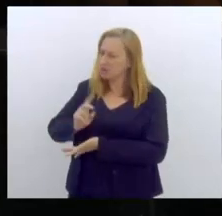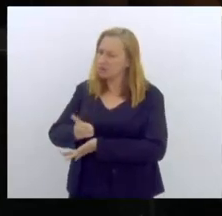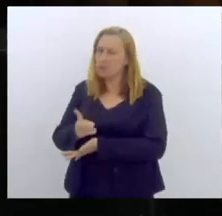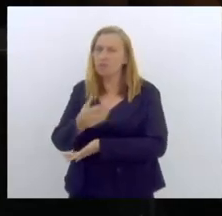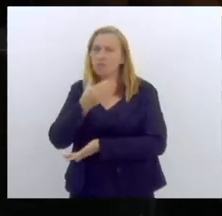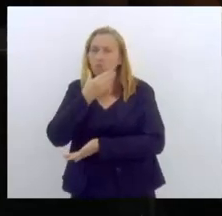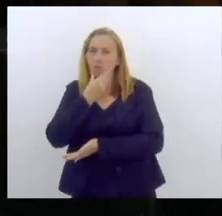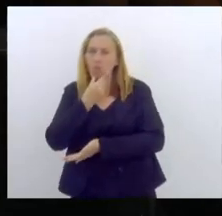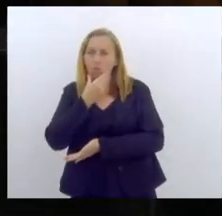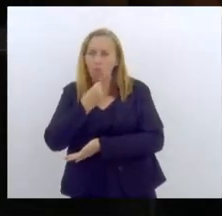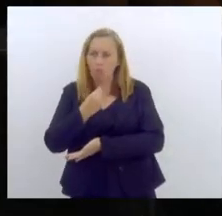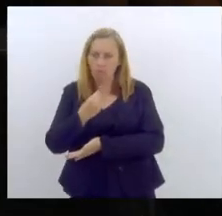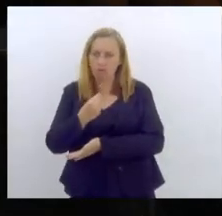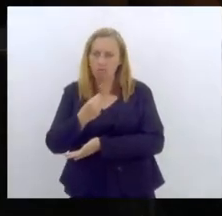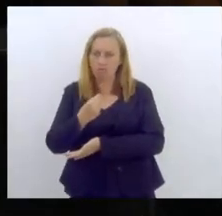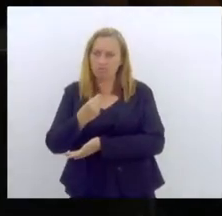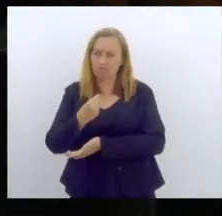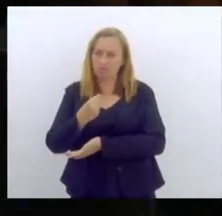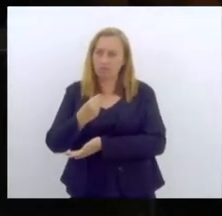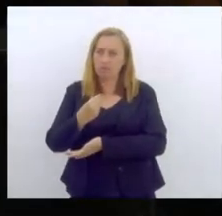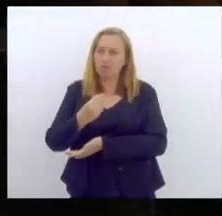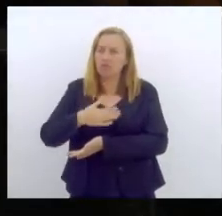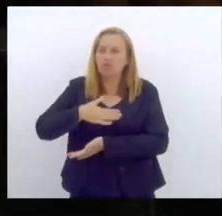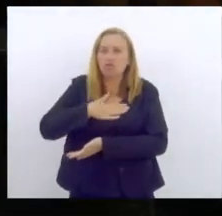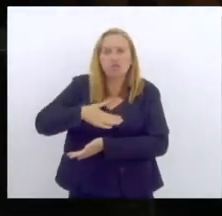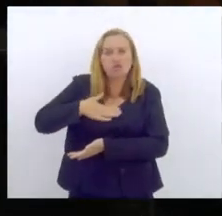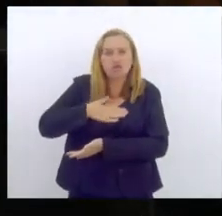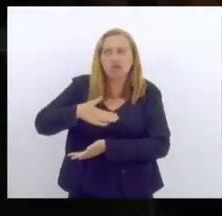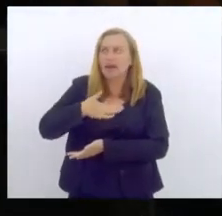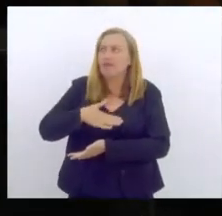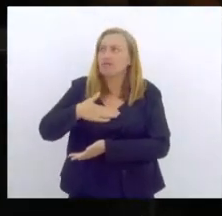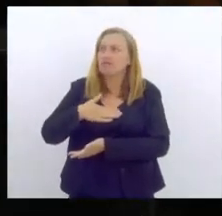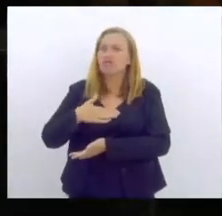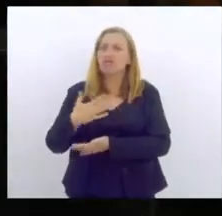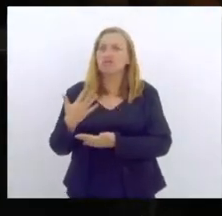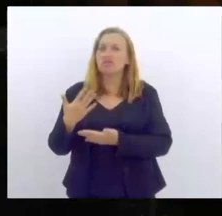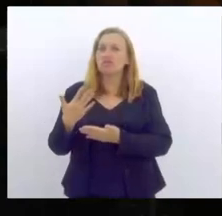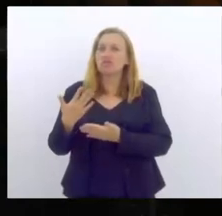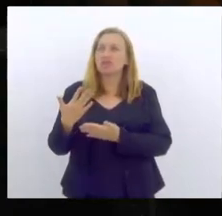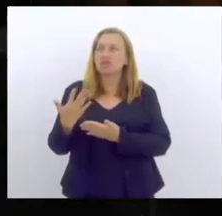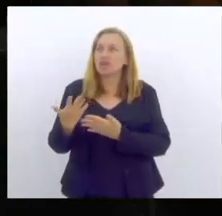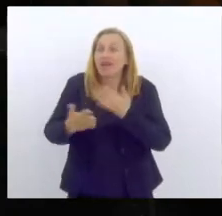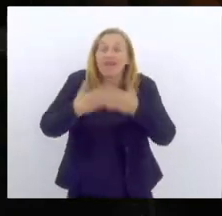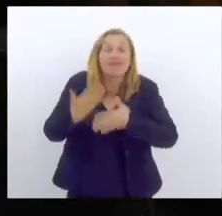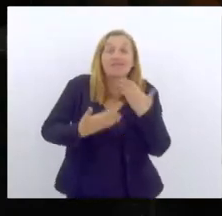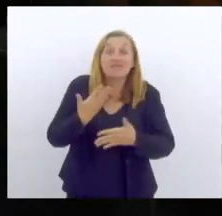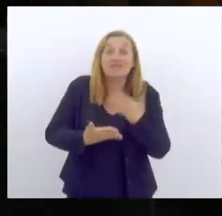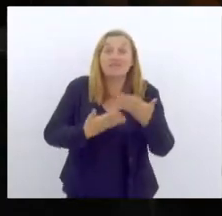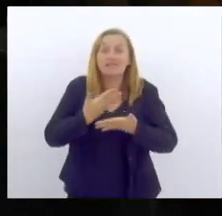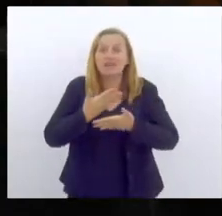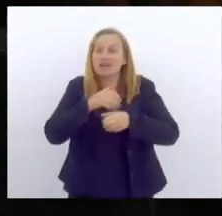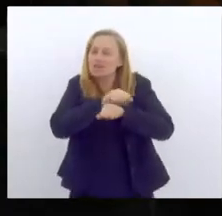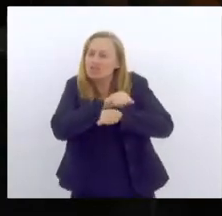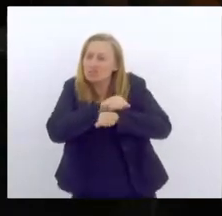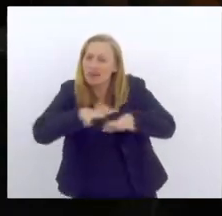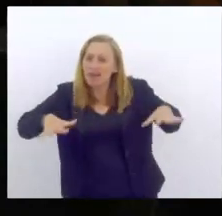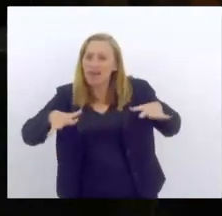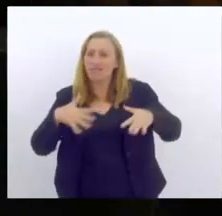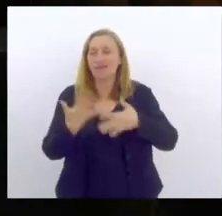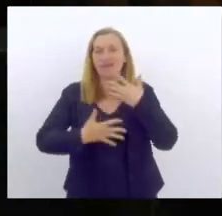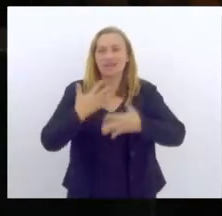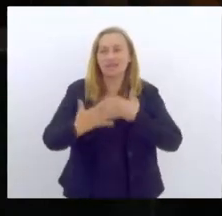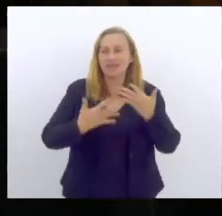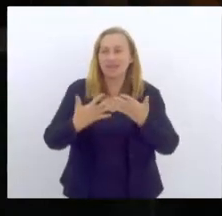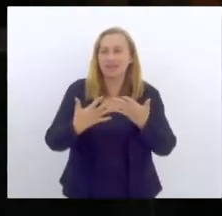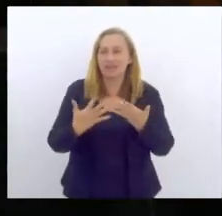de um espírito Aventureiro uma pessoa assim que só esbanjava alegria onde passava as